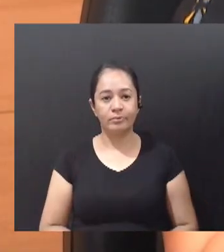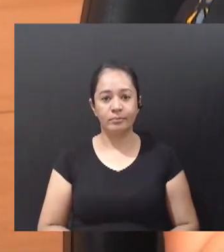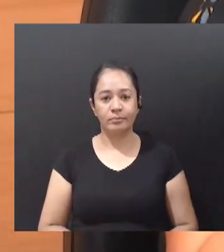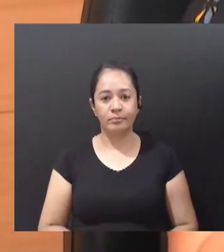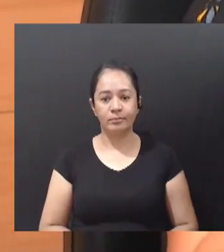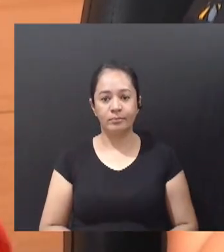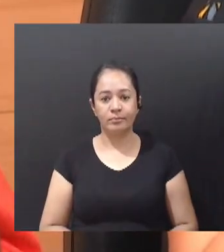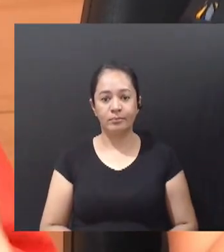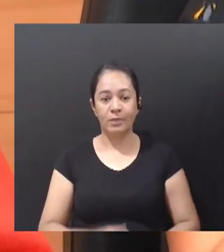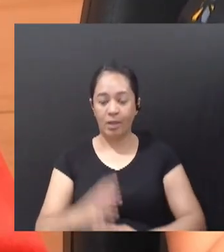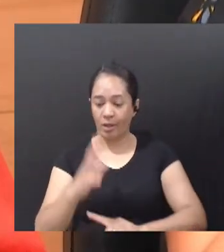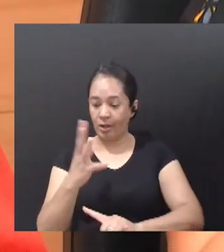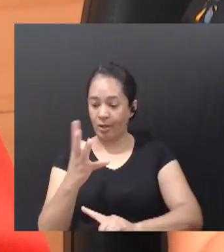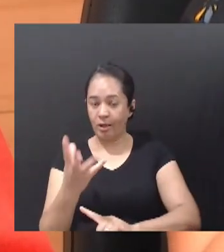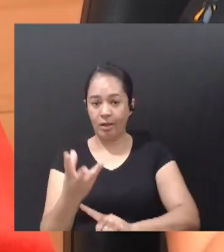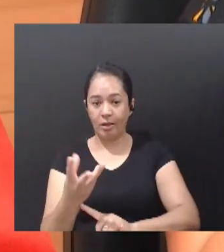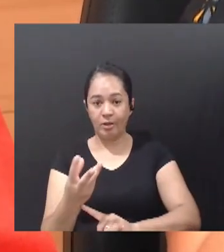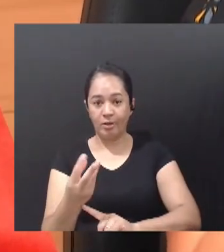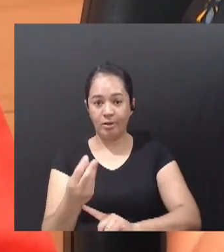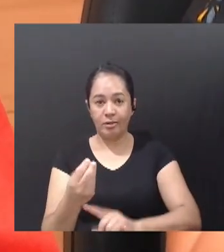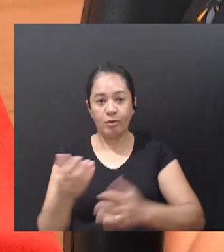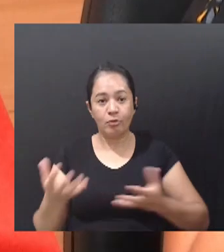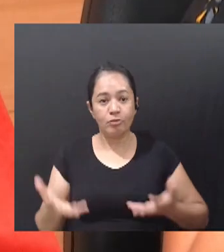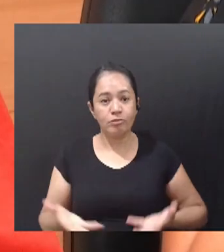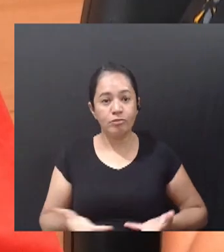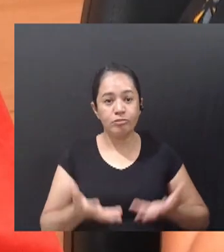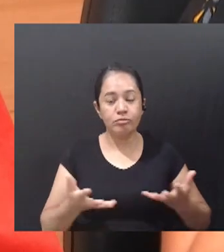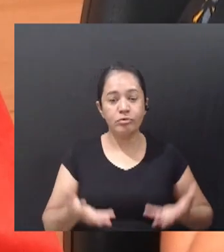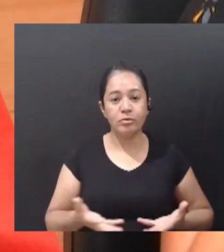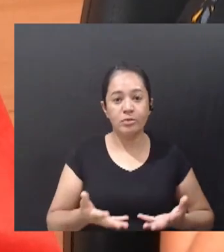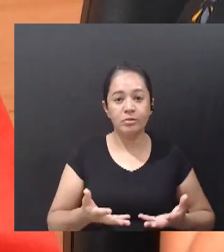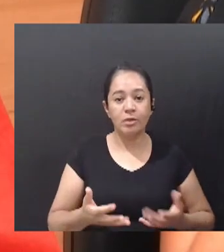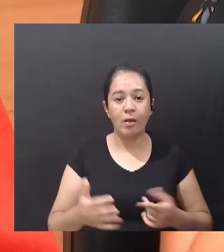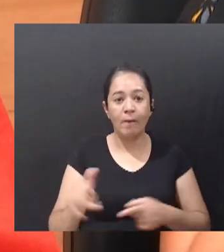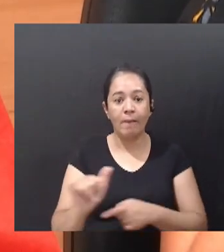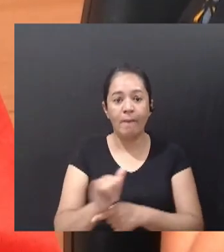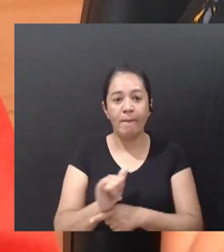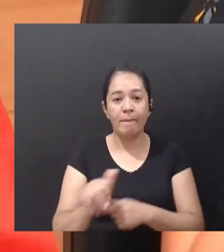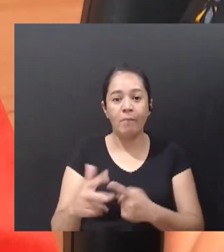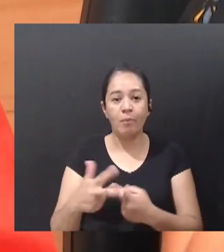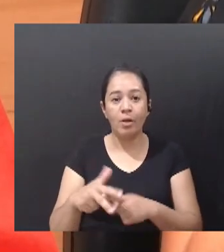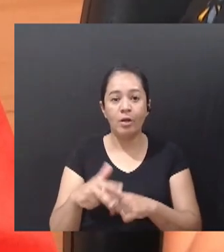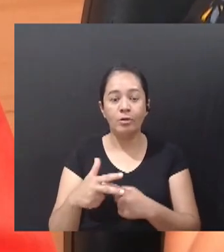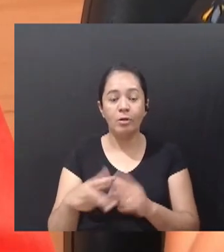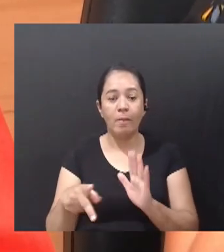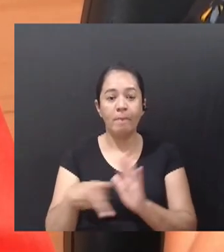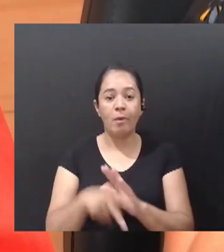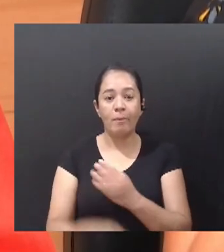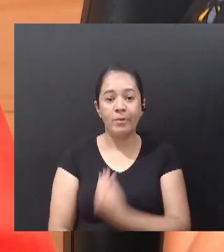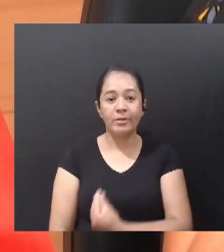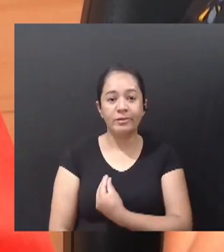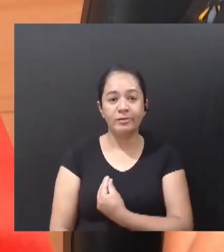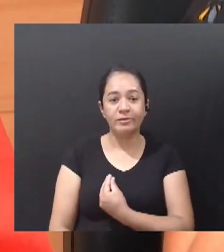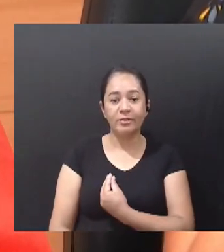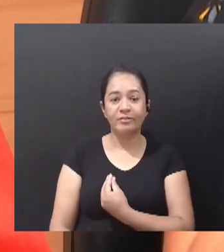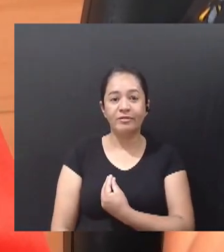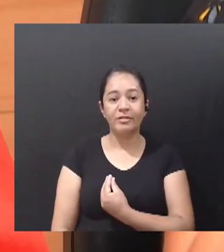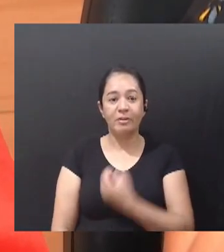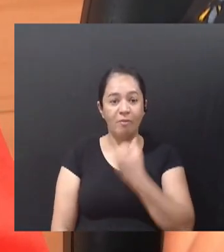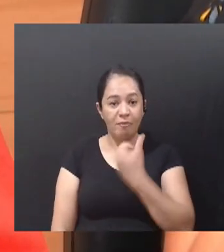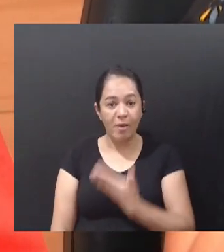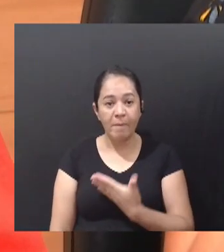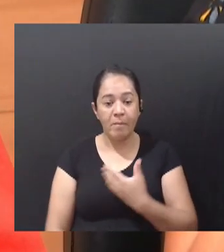arte, contribuir para a manutenção da vida e do bem viver. Num país